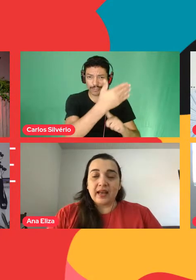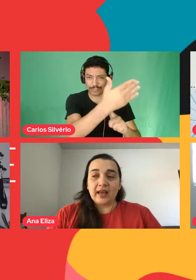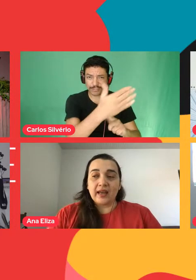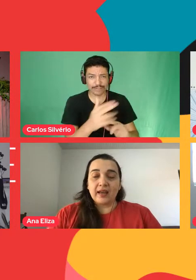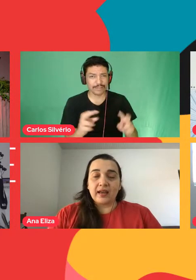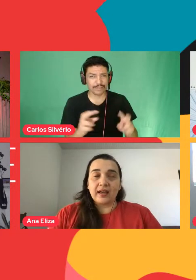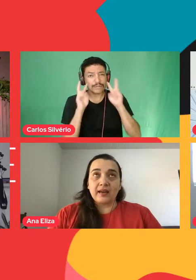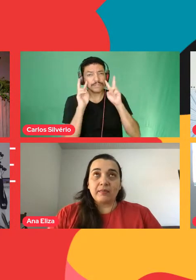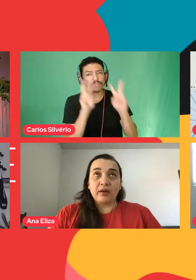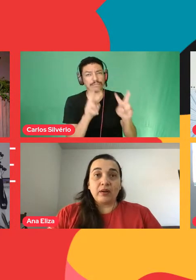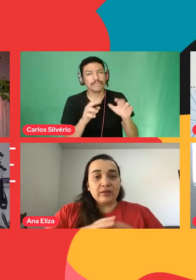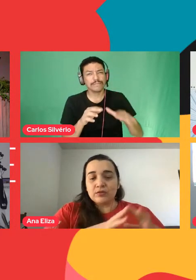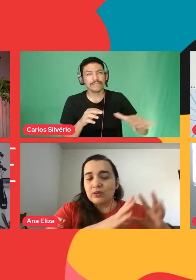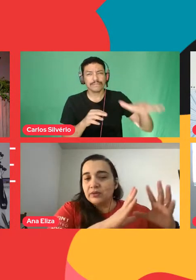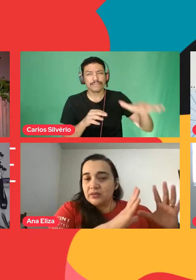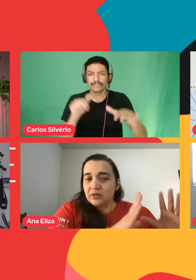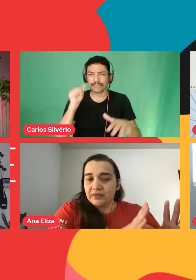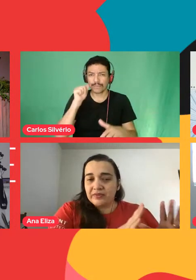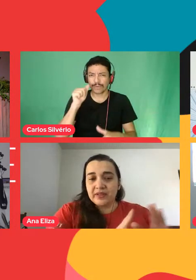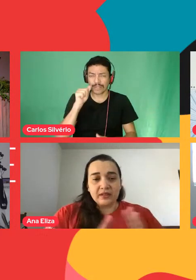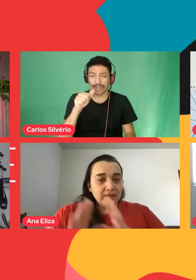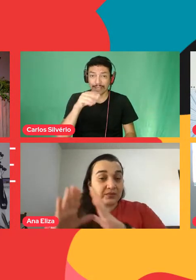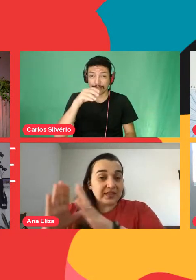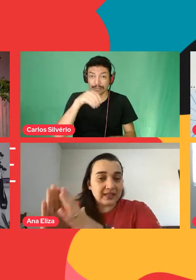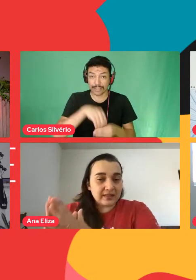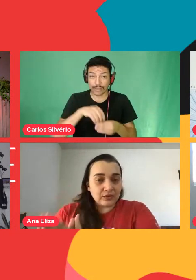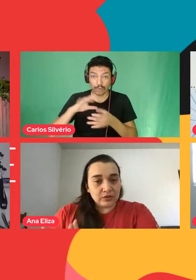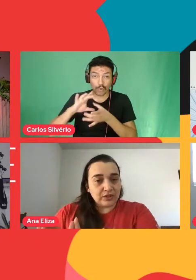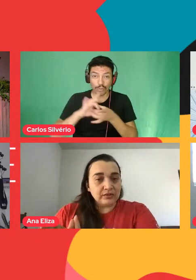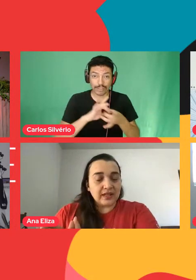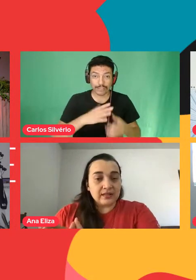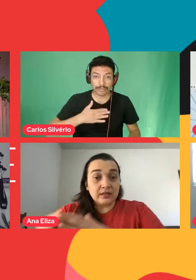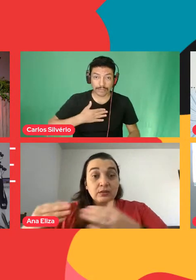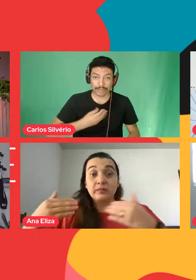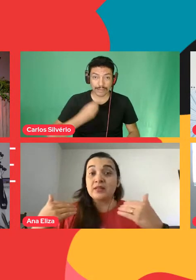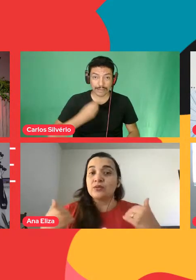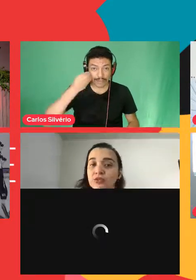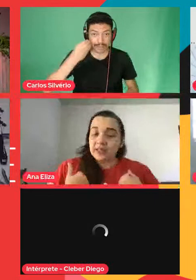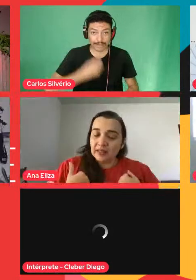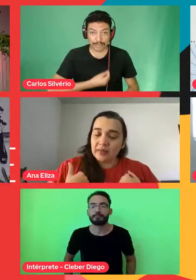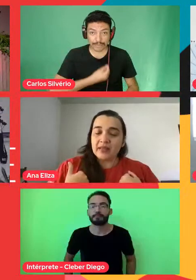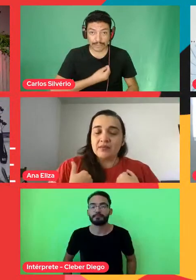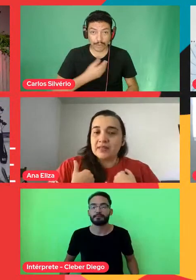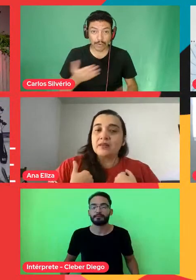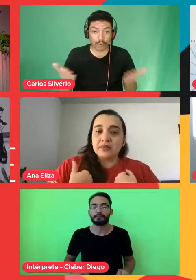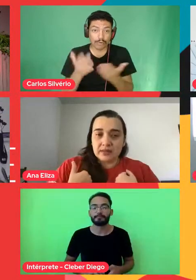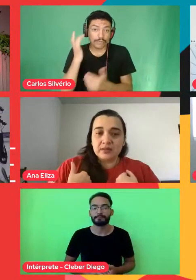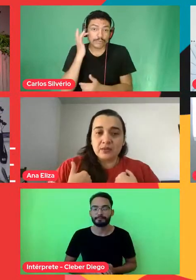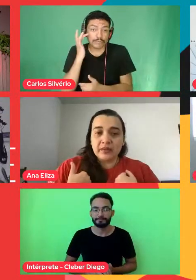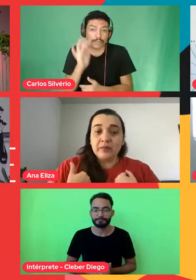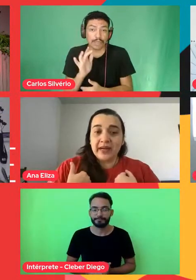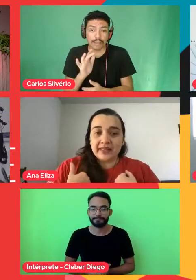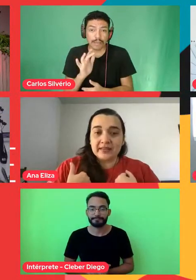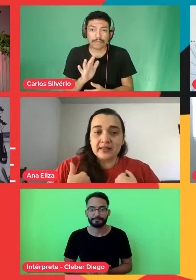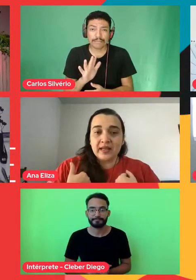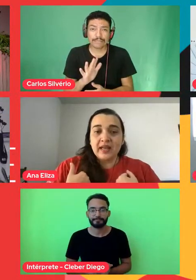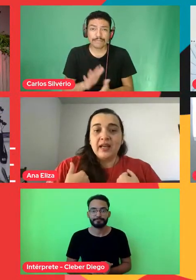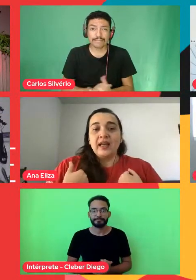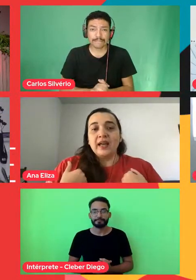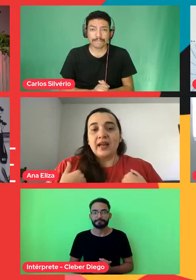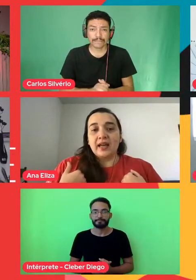mulheres, pelo menos no contexto que eu vivi, não sei se hoje acontece isso, mas hoje ainda bem que não está acontecendo comigo